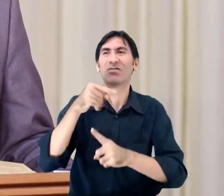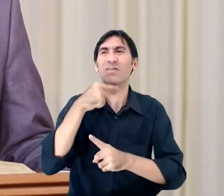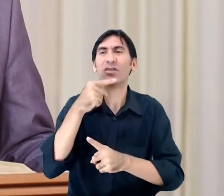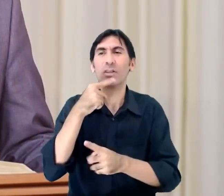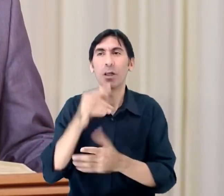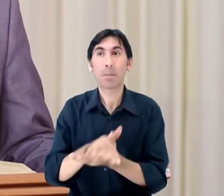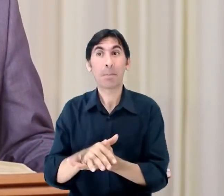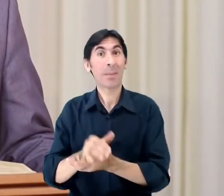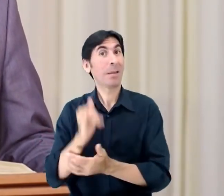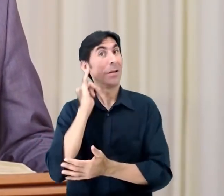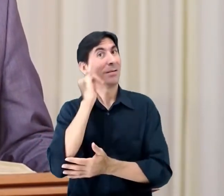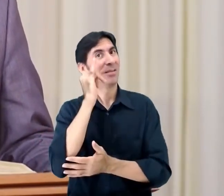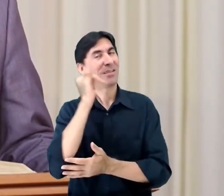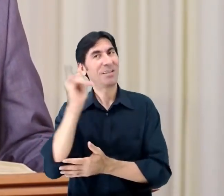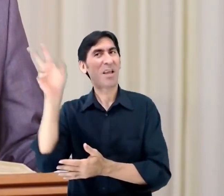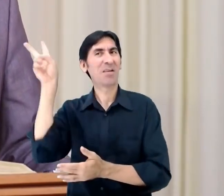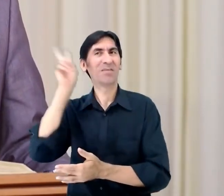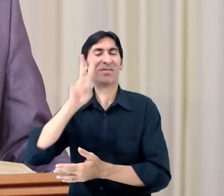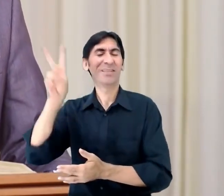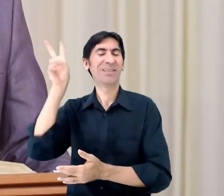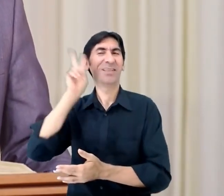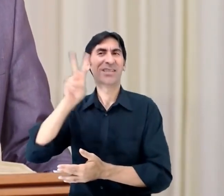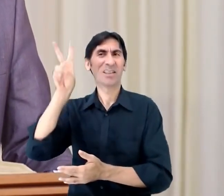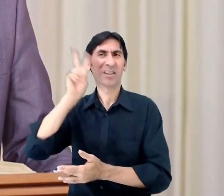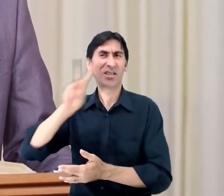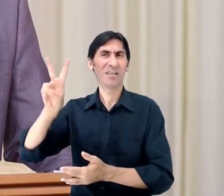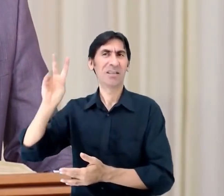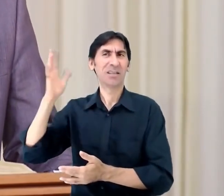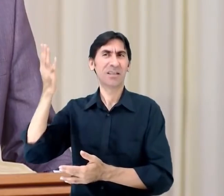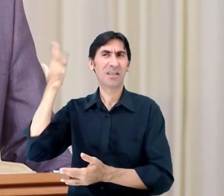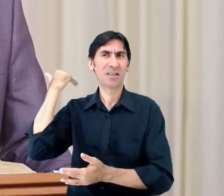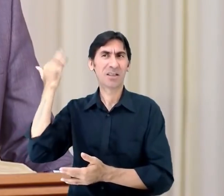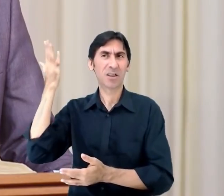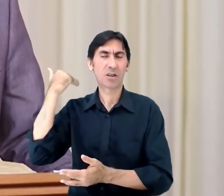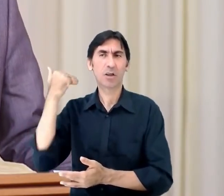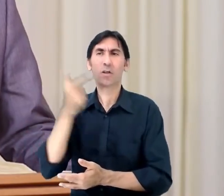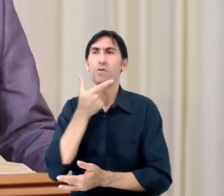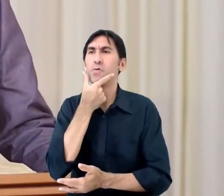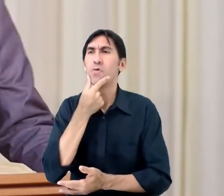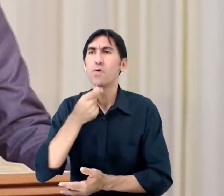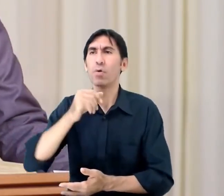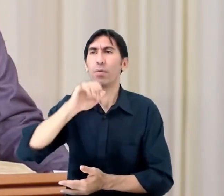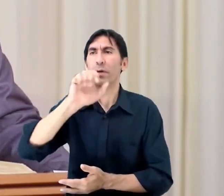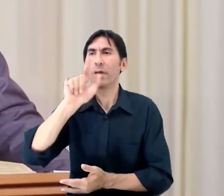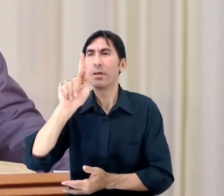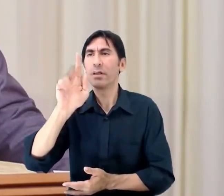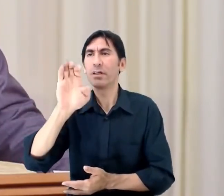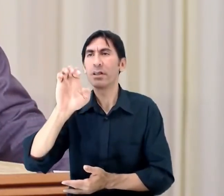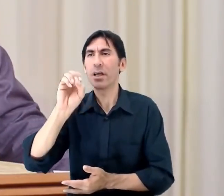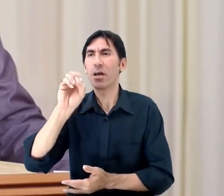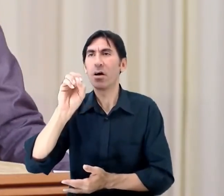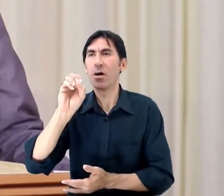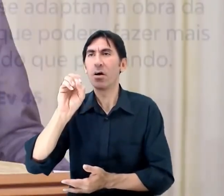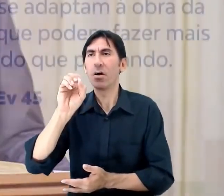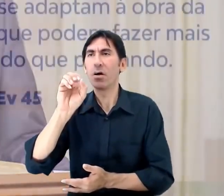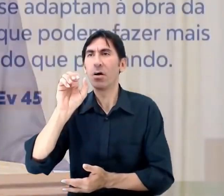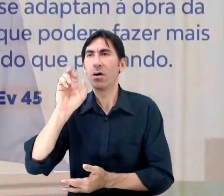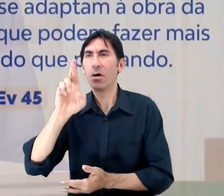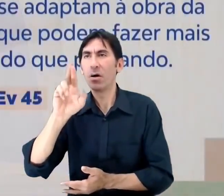história interessante acontecida com George King. George Albert